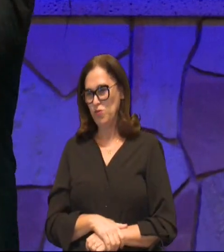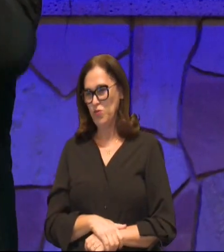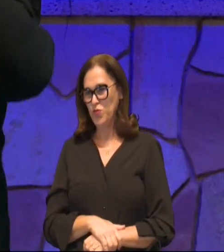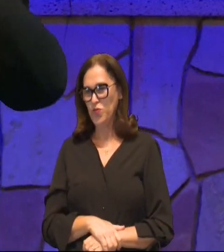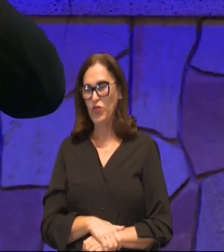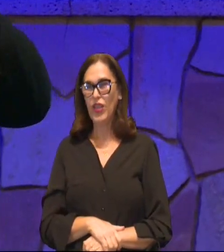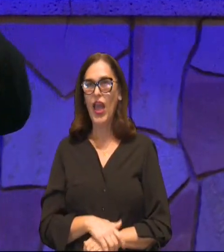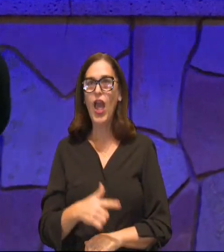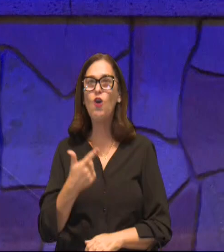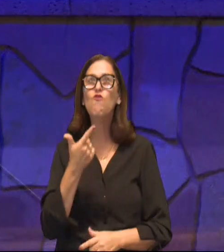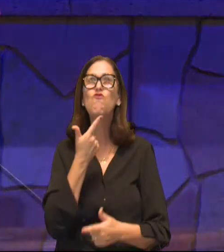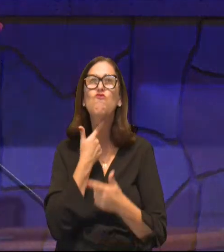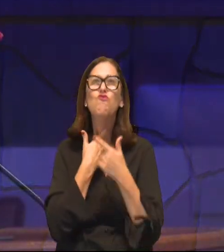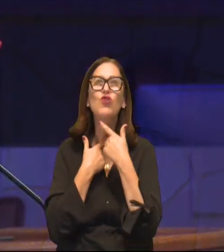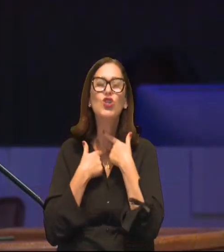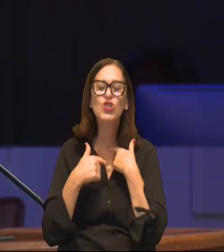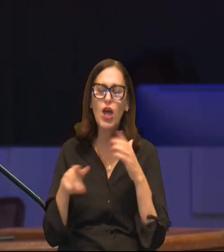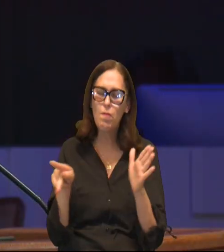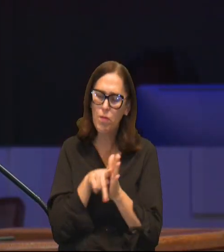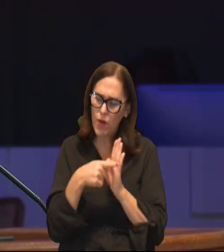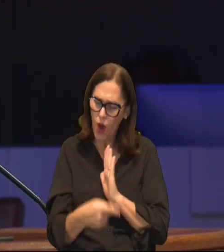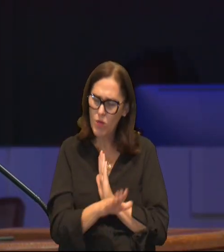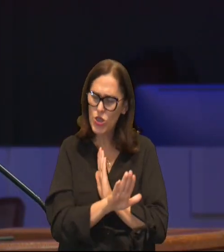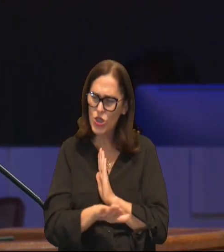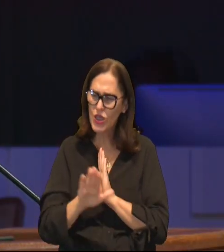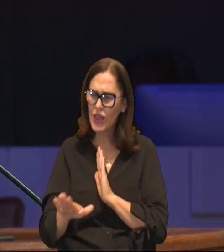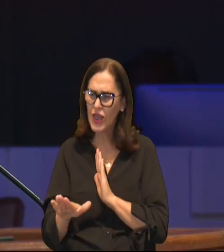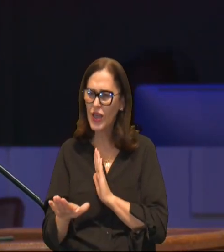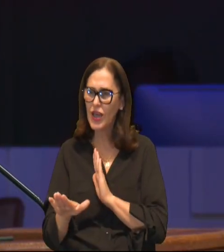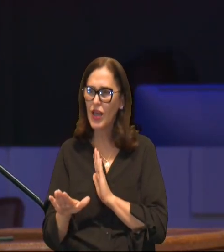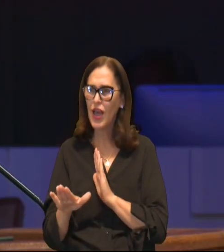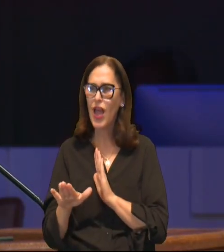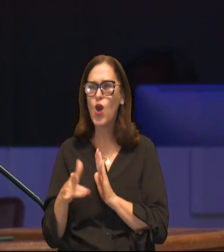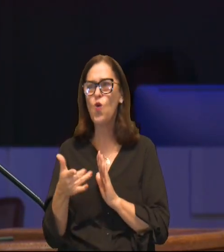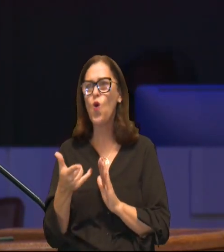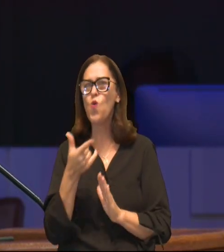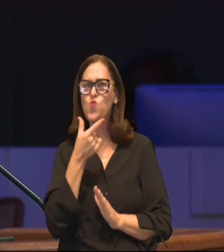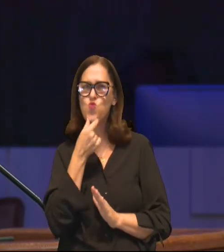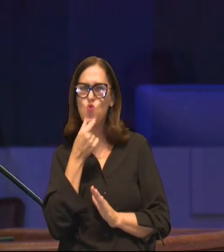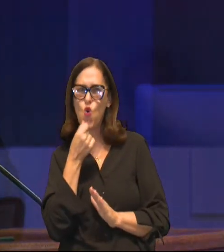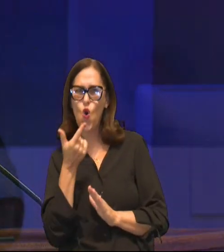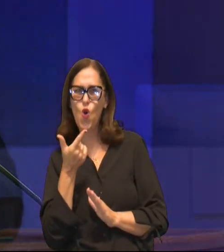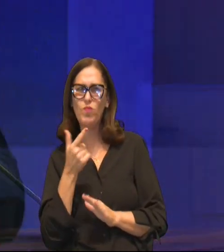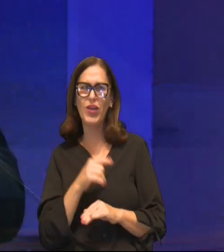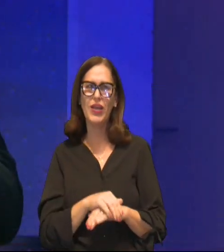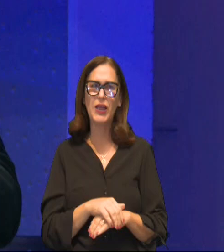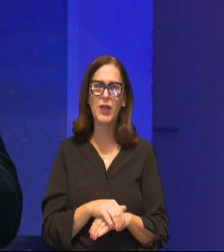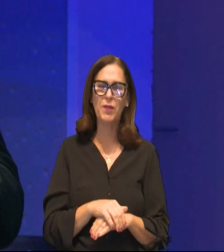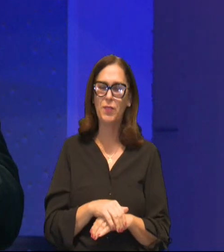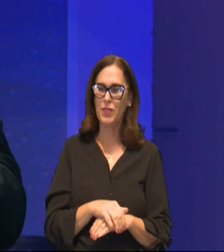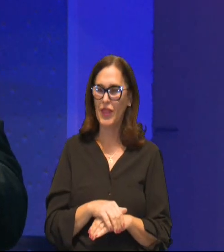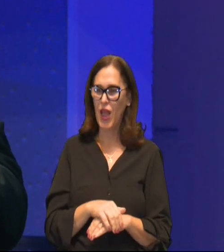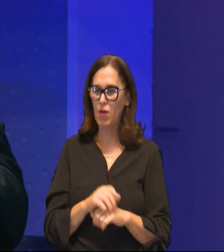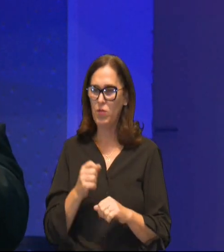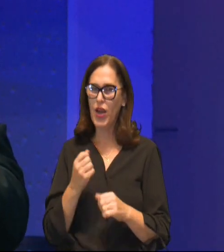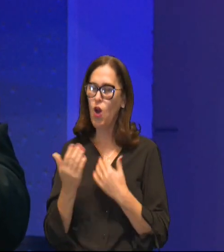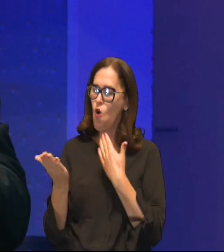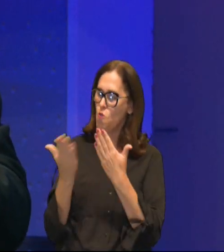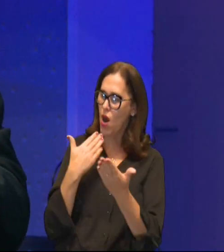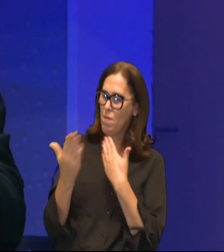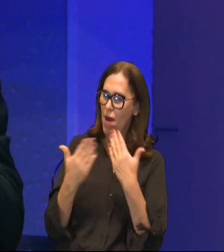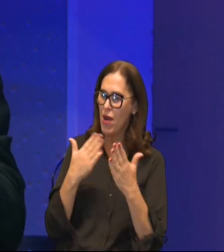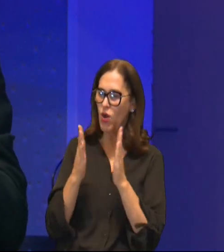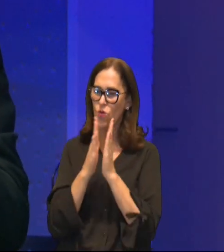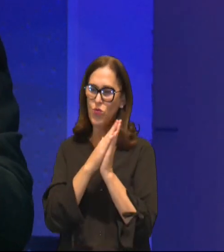Eu tinha uma vontade infantil de ser o Will Smith, só para poder conversar com o